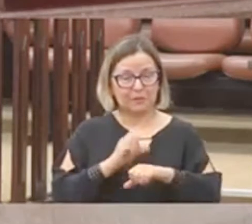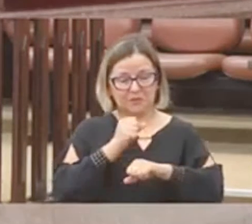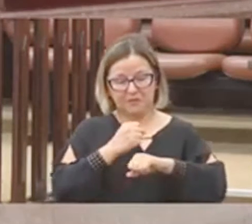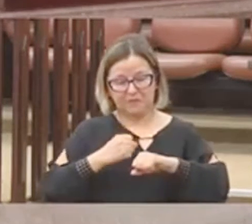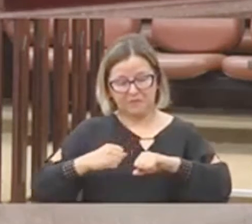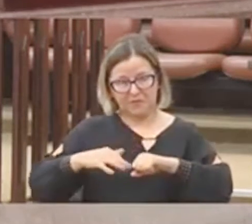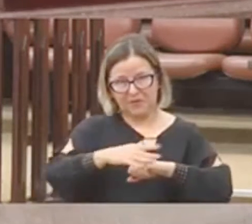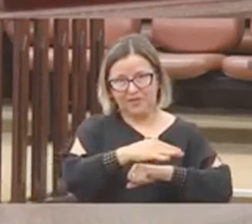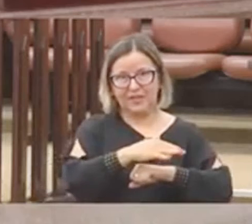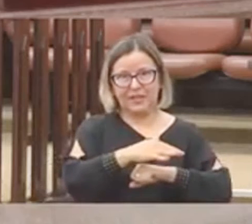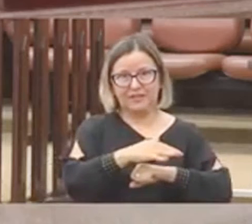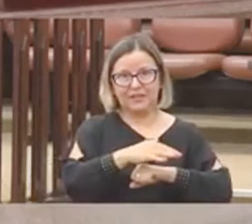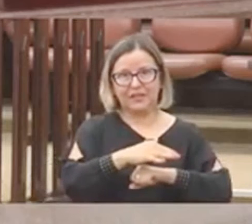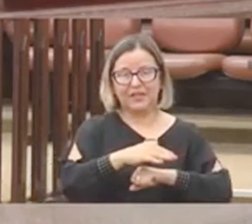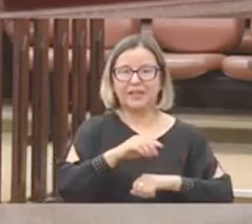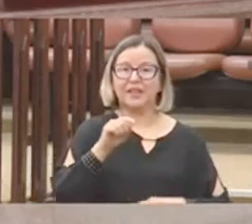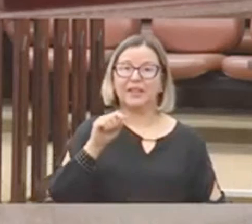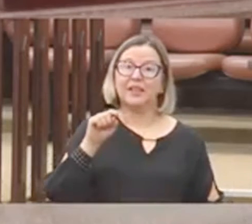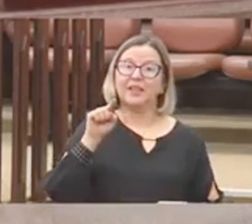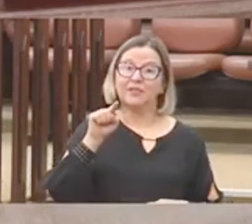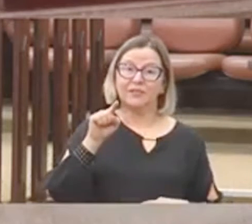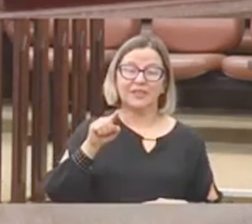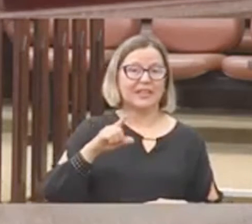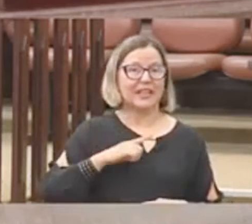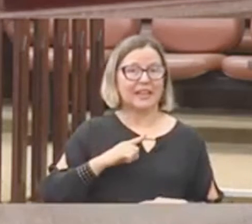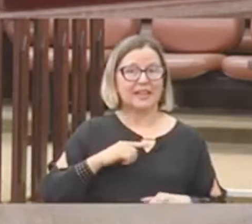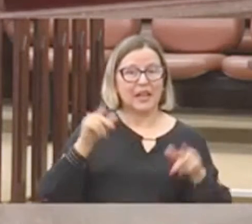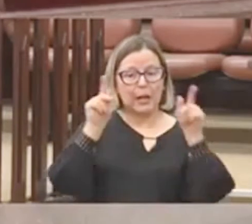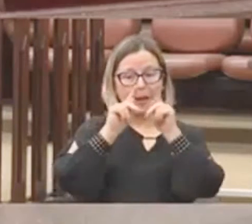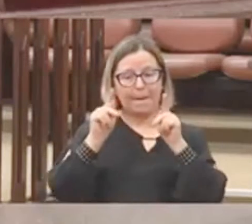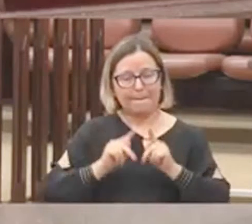de circunstâncias tão adversas?